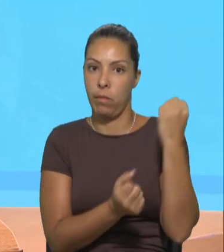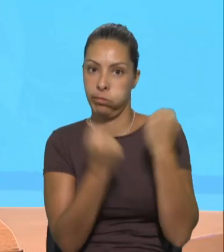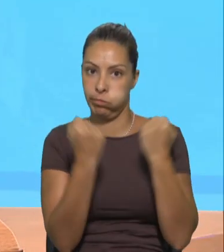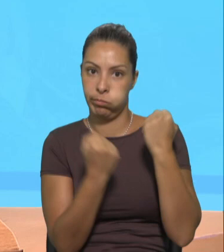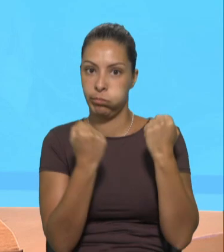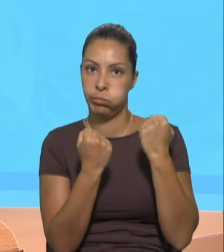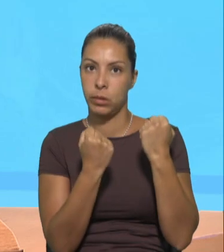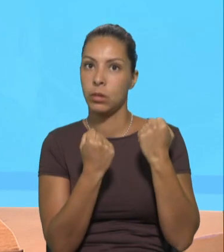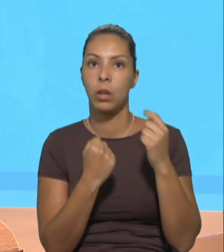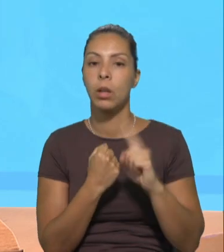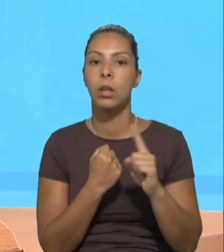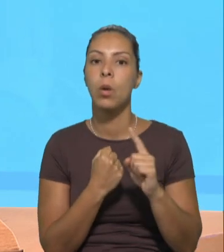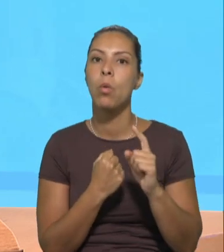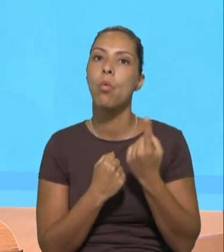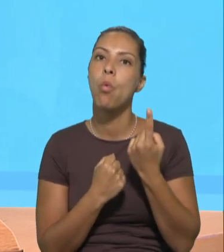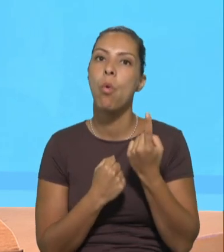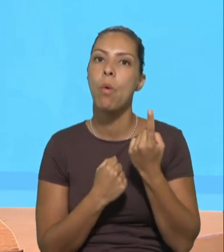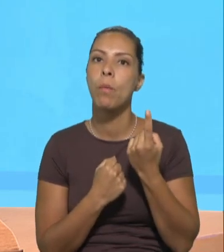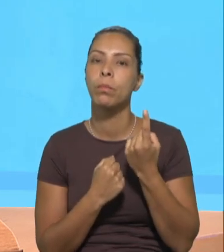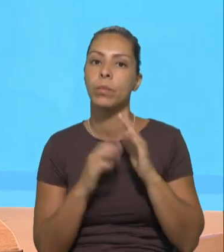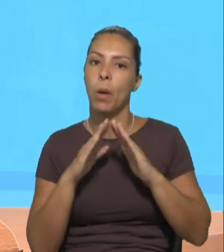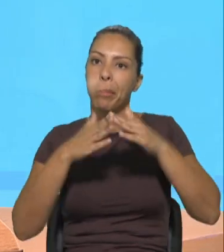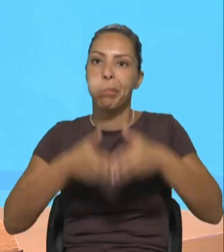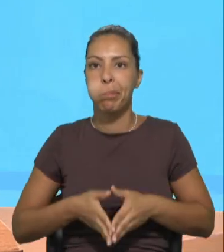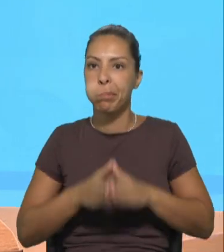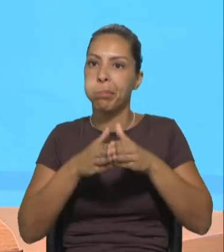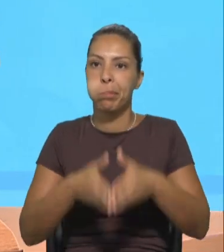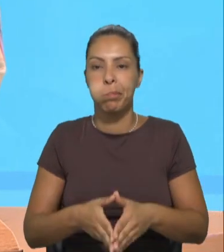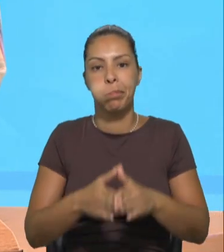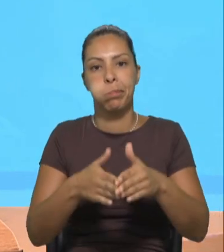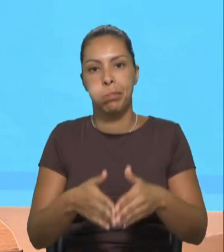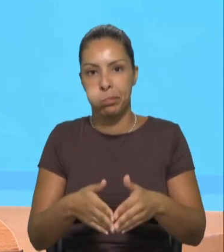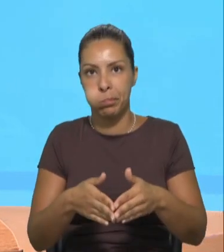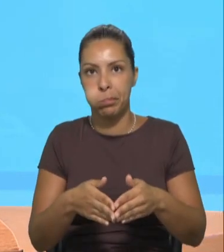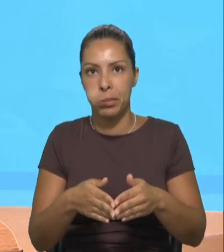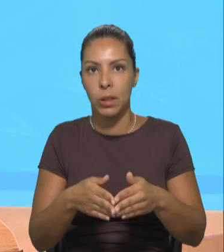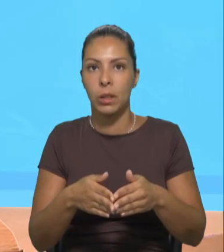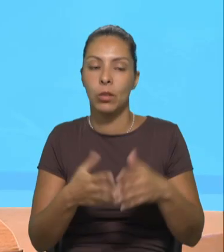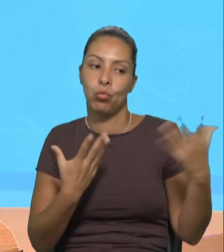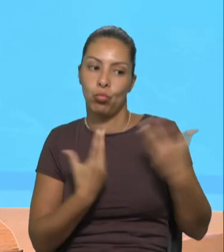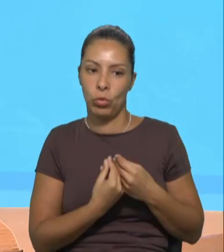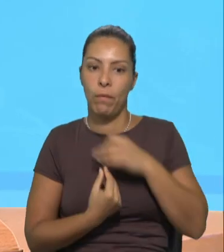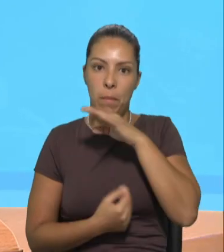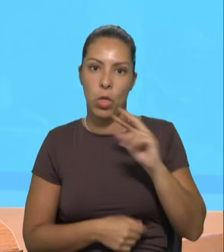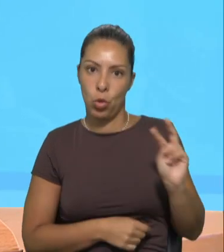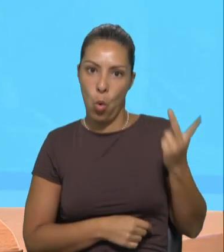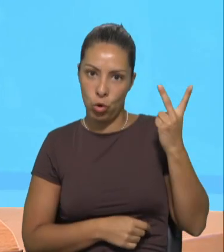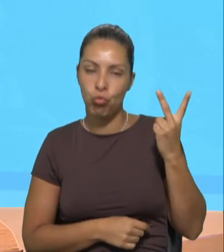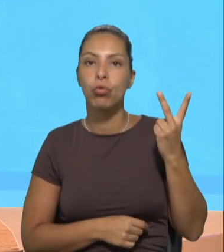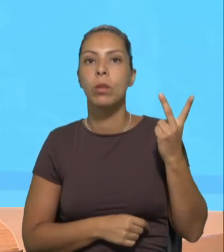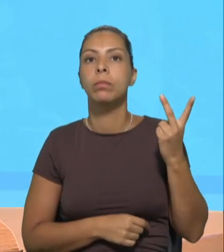no mar Adriático, ou seja, um catamarão, onde estivemos em família, com uma outra família amiga, fomos